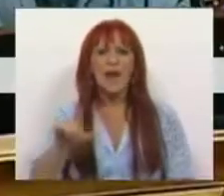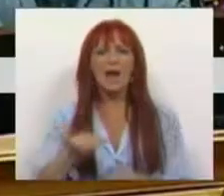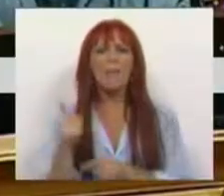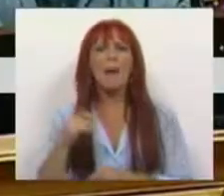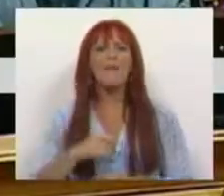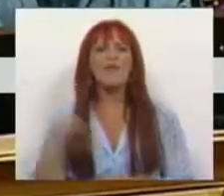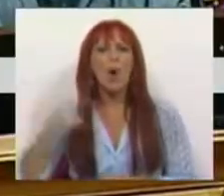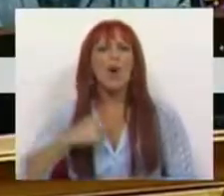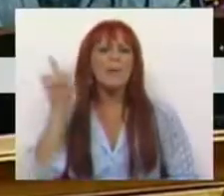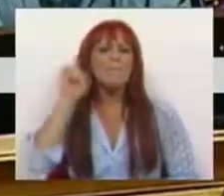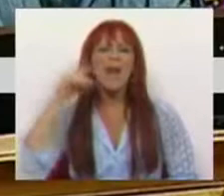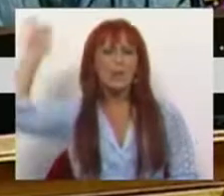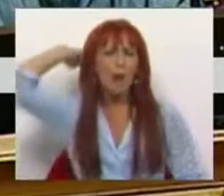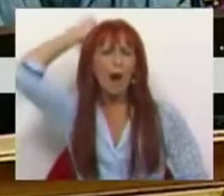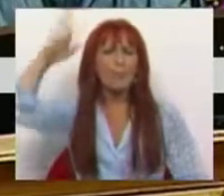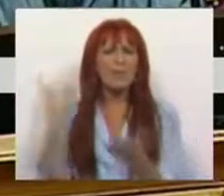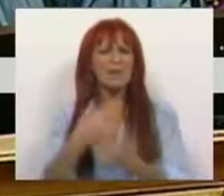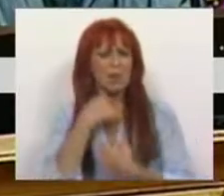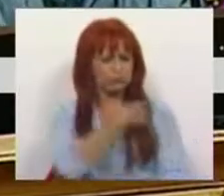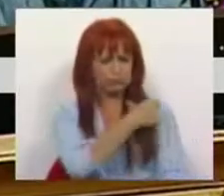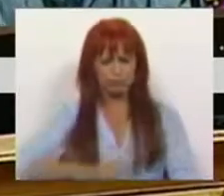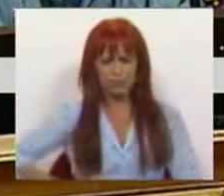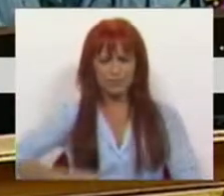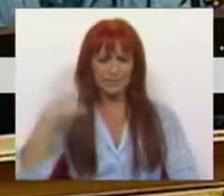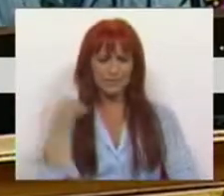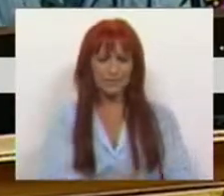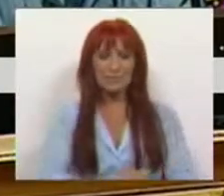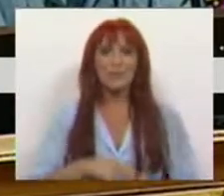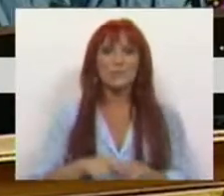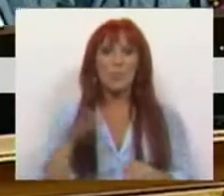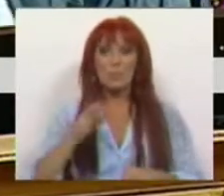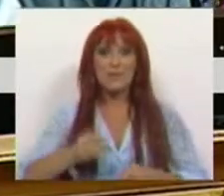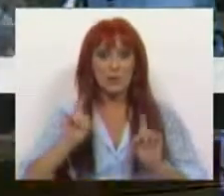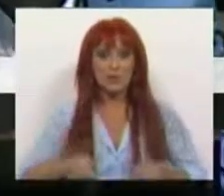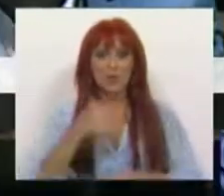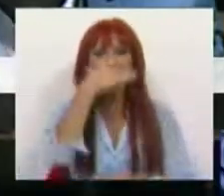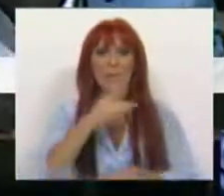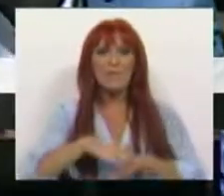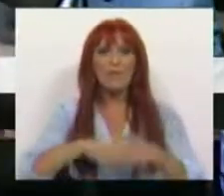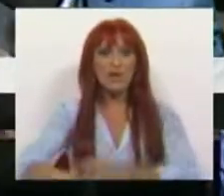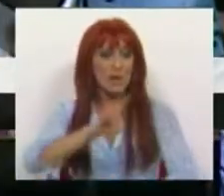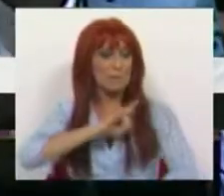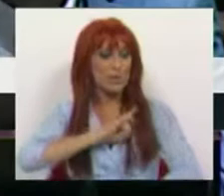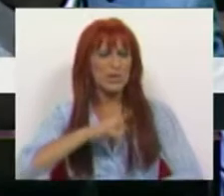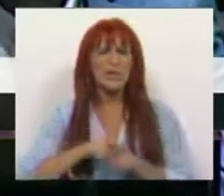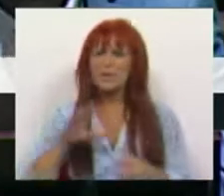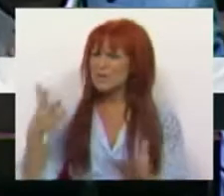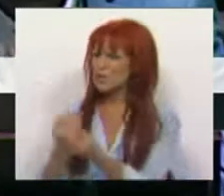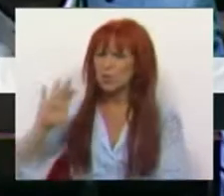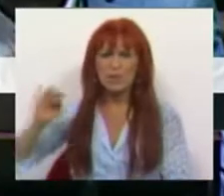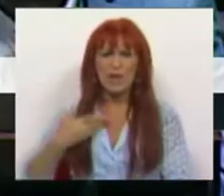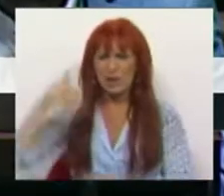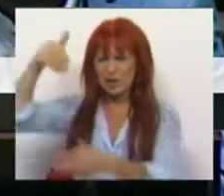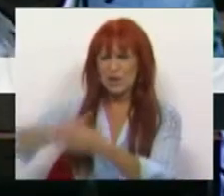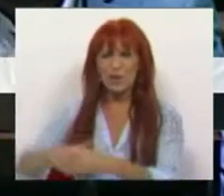da República. Com a Ordem de Mérito da República. O PSD que iniciou com Cavaco Silva a privatização e que com o CDS no